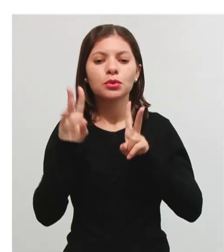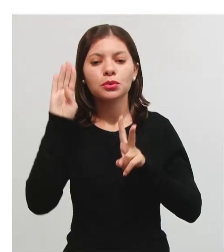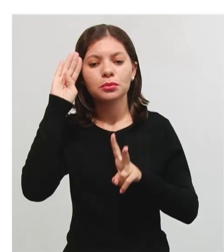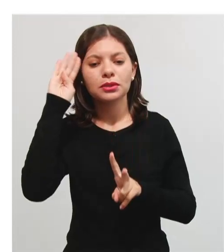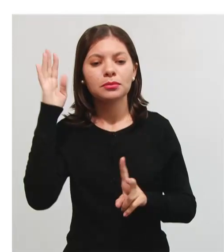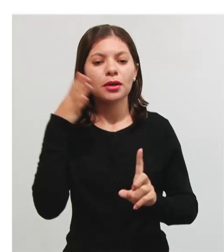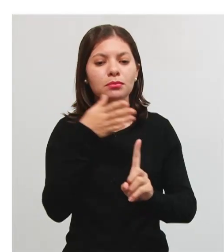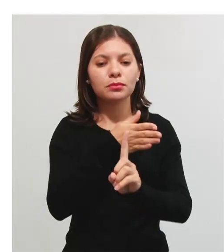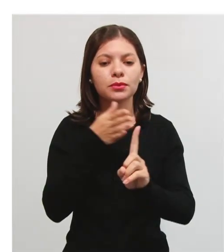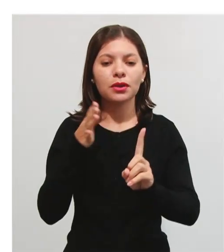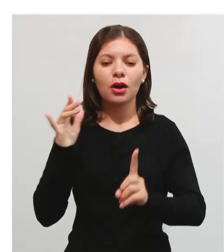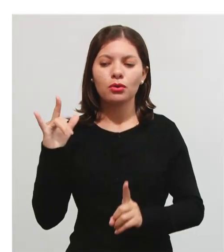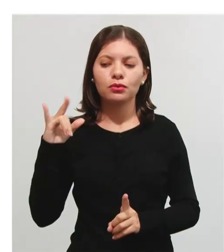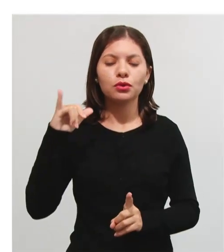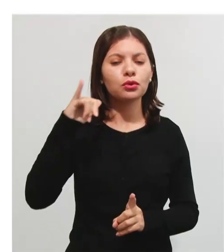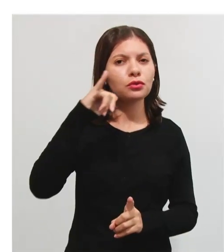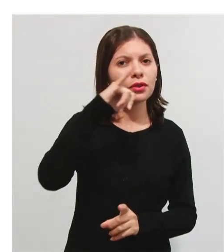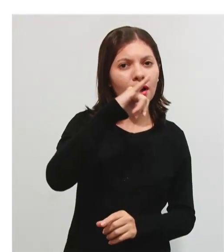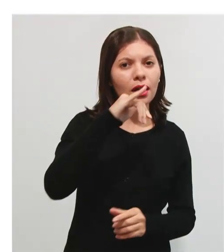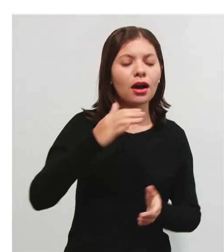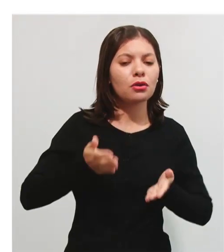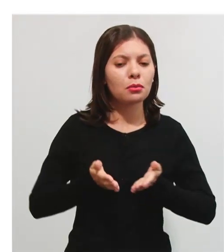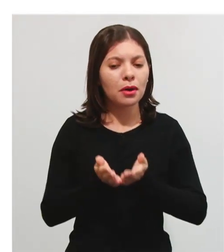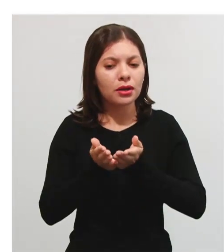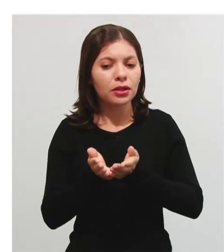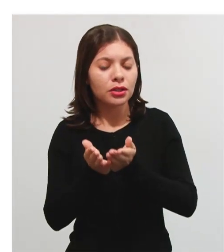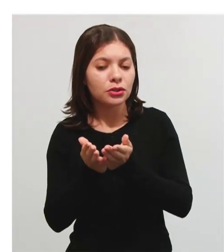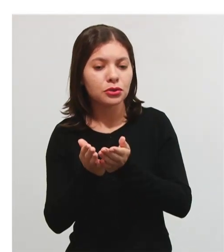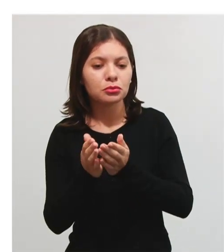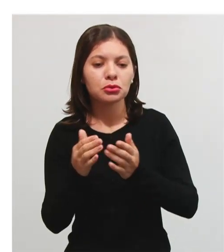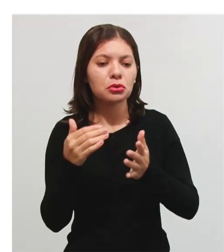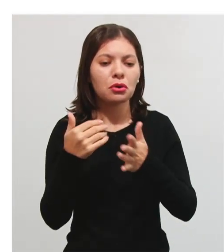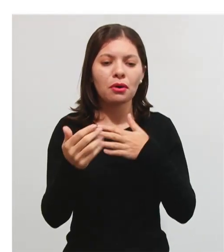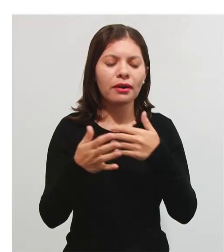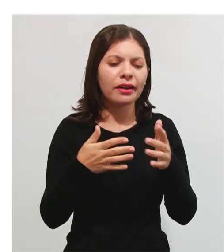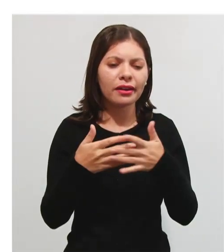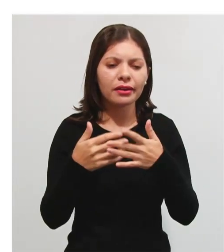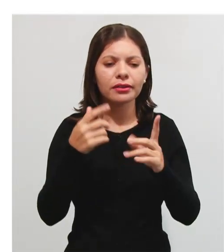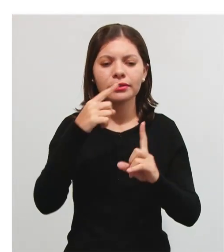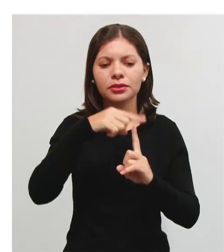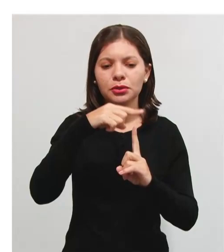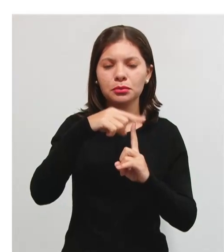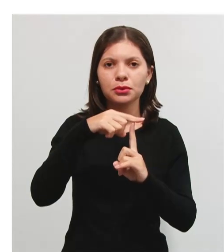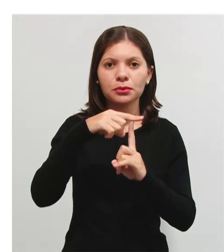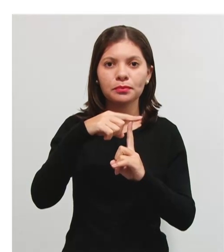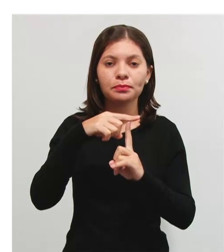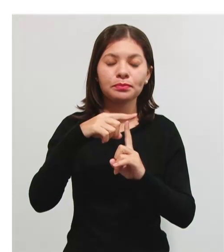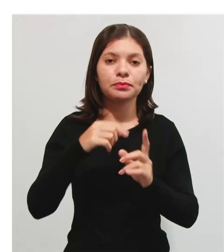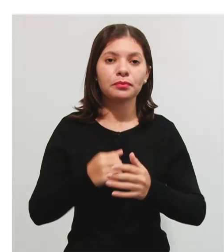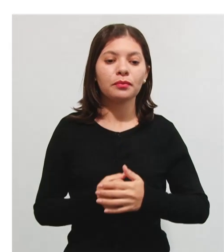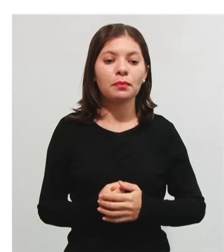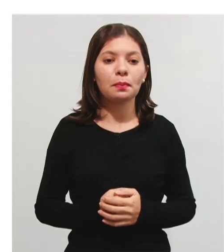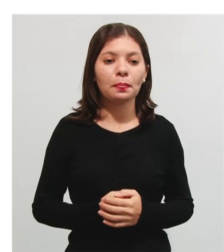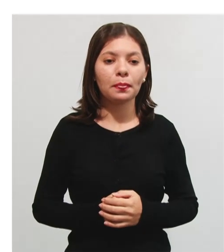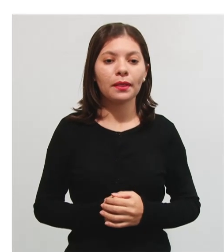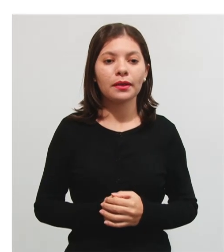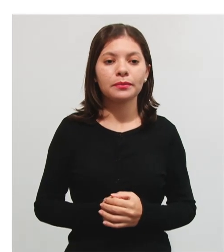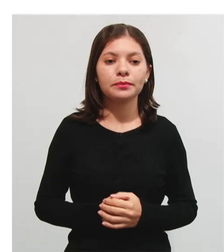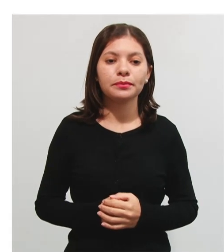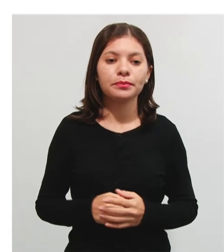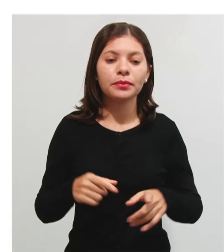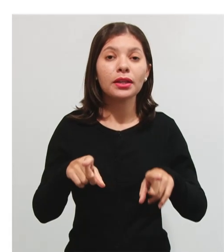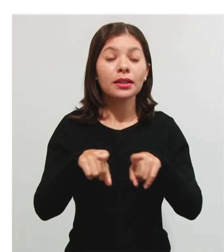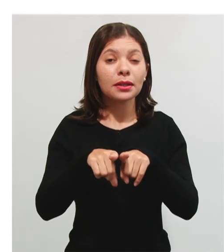o rodoviário, ferroviário, marítimo e aéreo, e também as principais vantagens e desvantagens. Nós